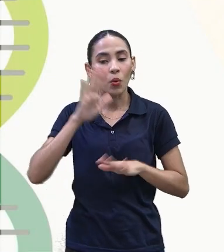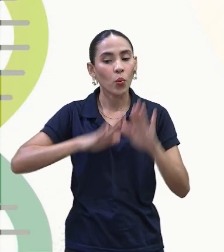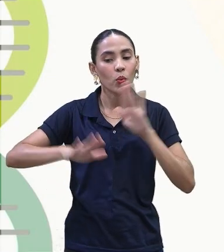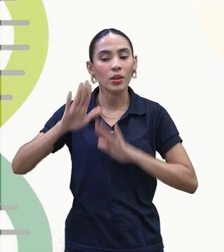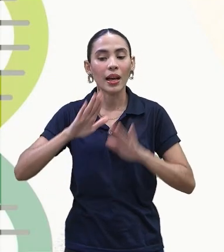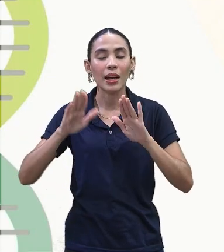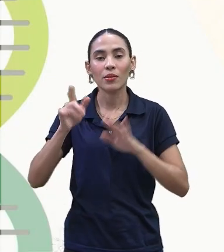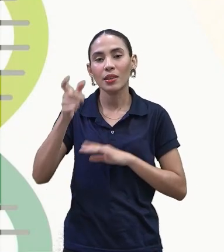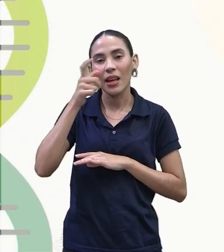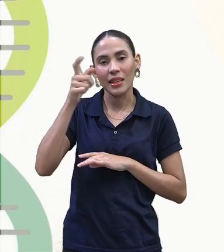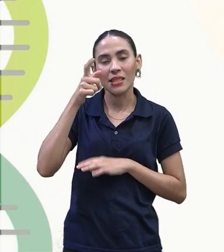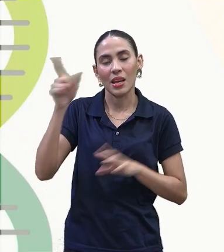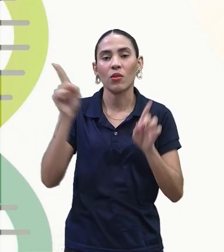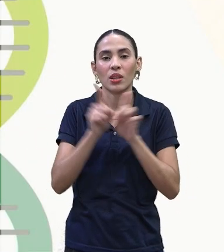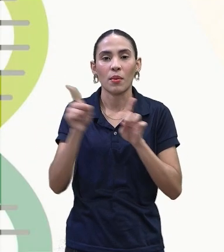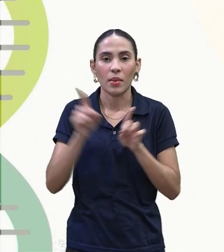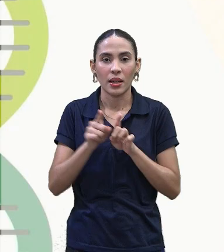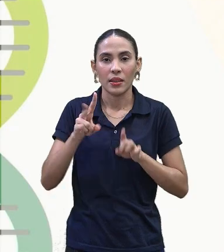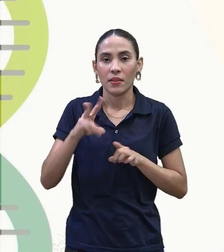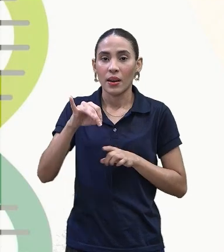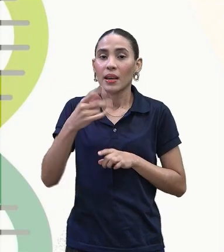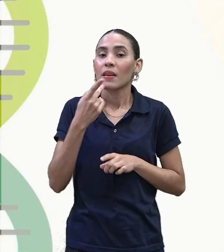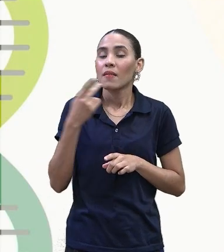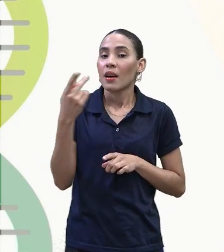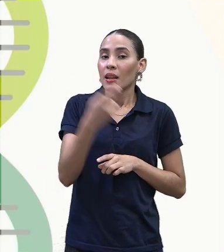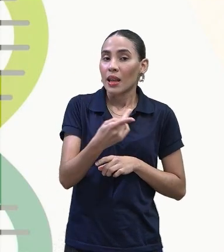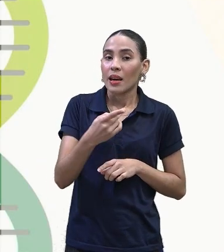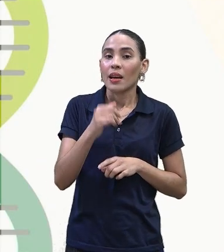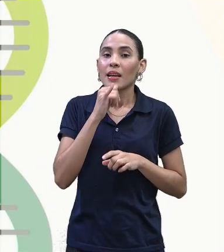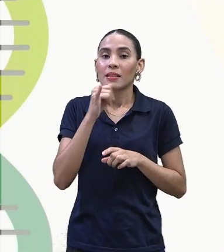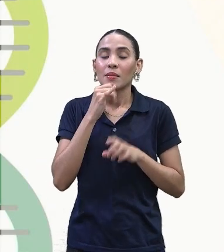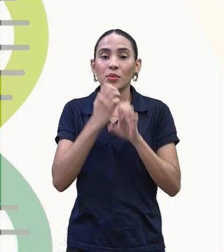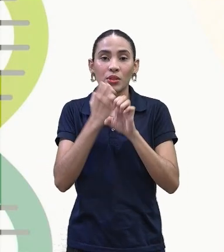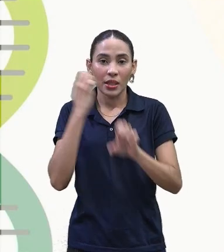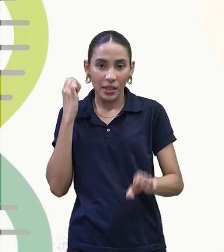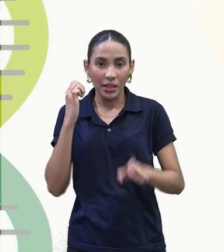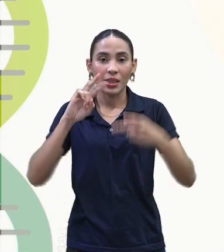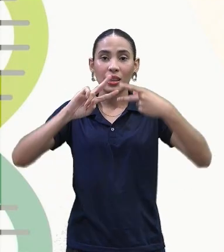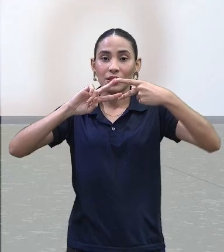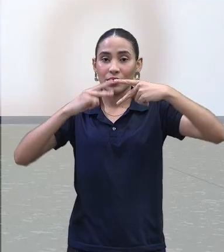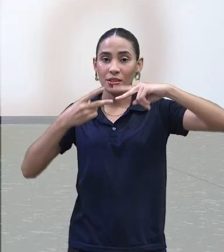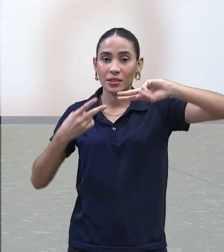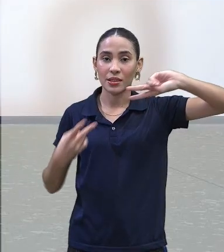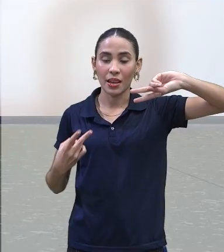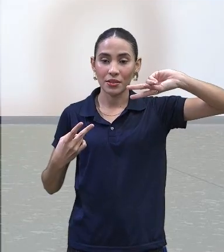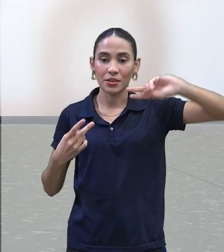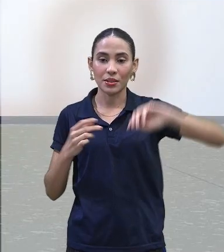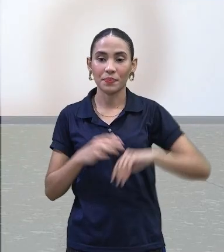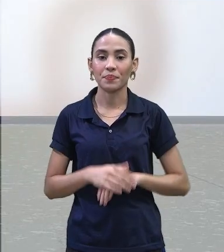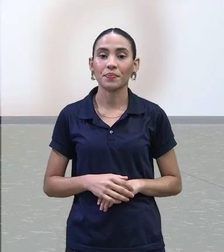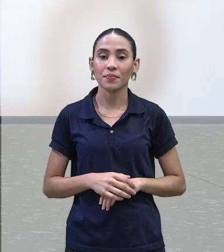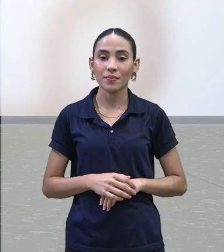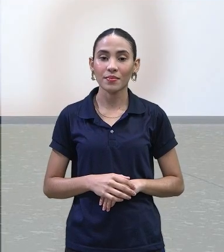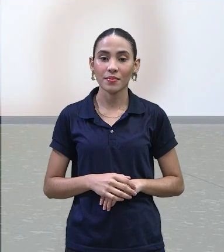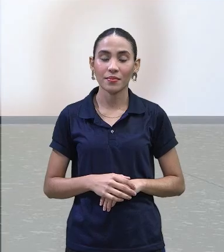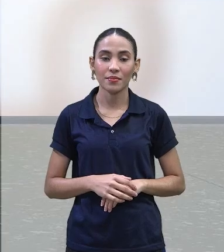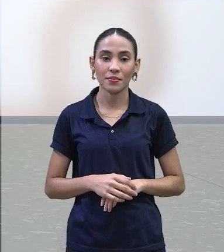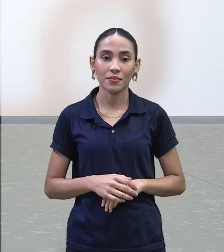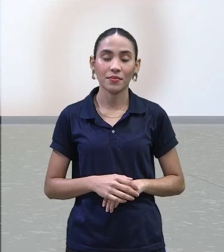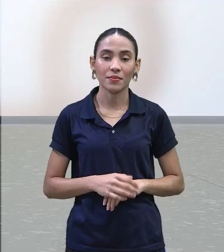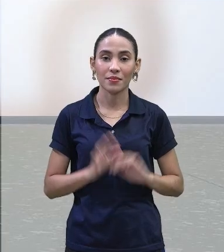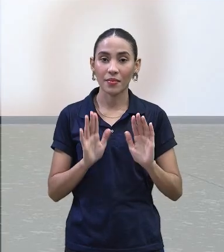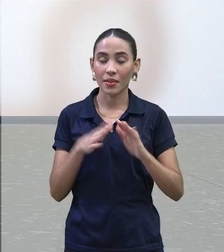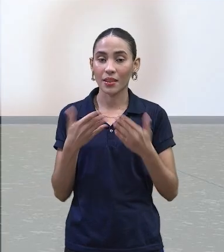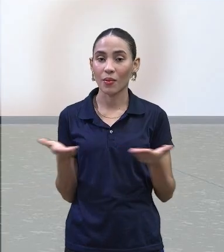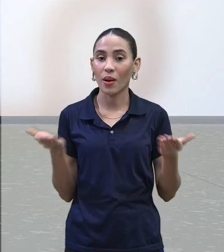cuidadosamente avaliadas quando a gente fala, né, de engenharia genética. Certo? Então,